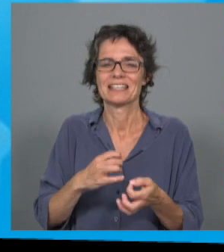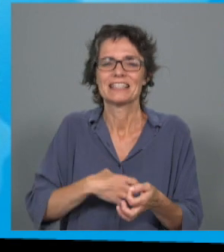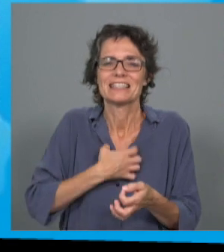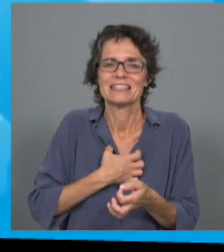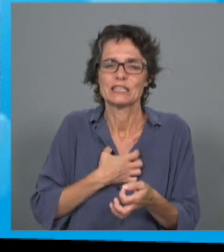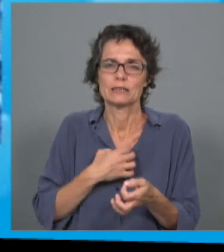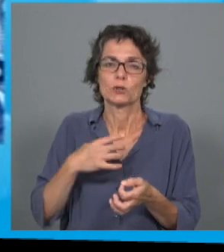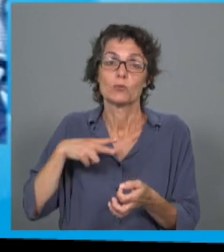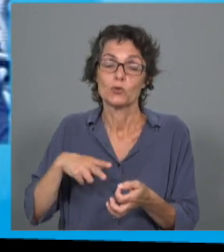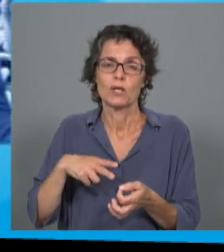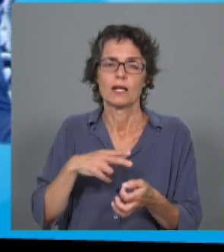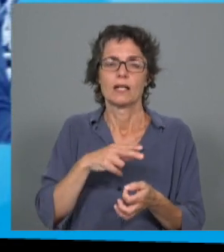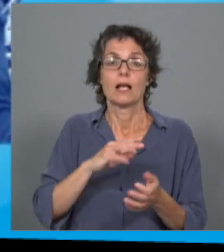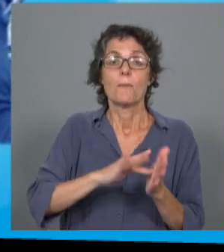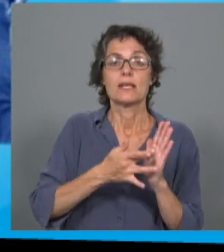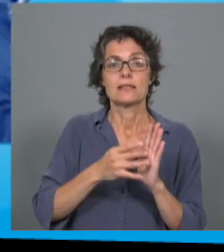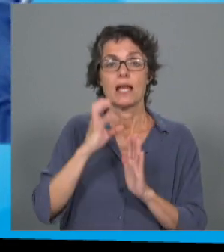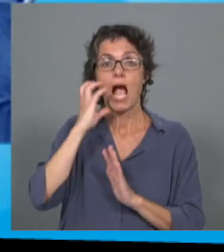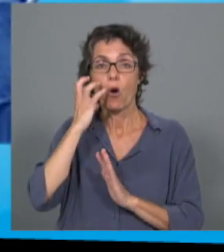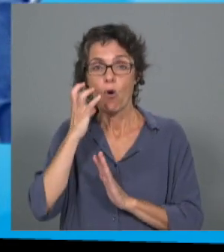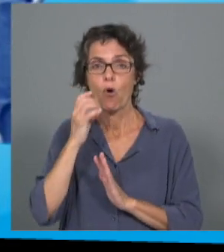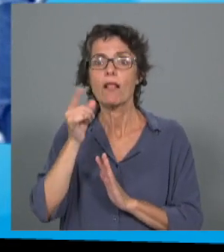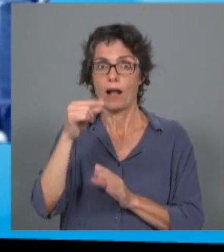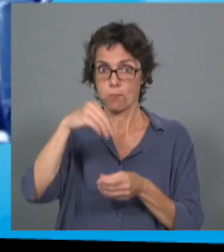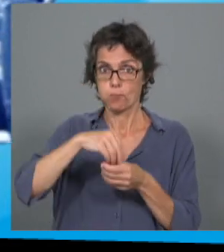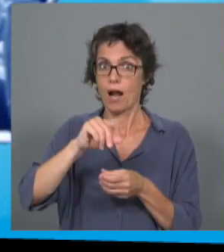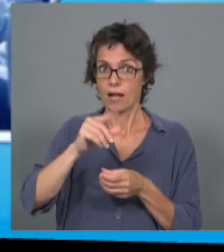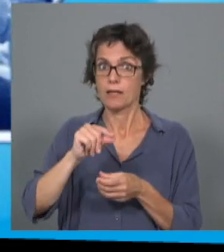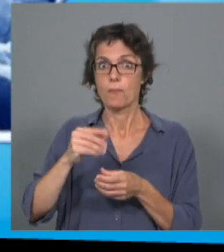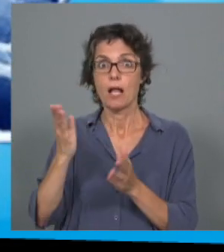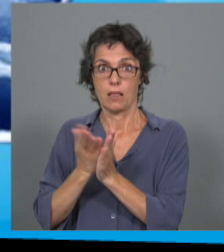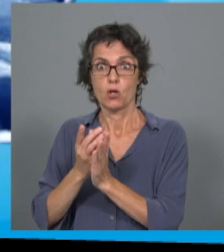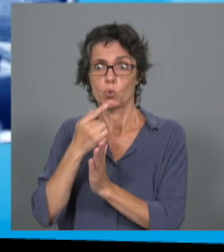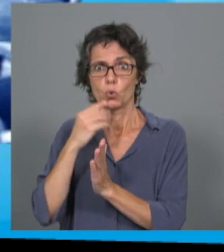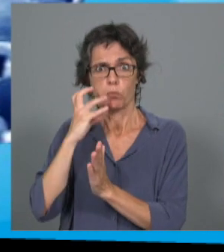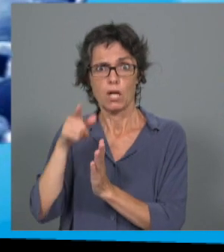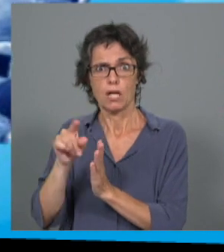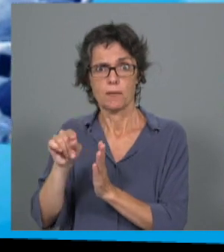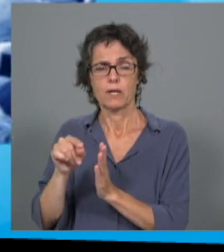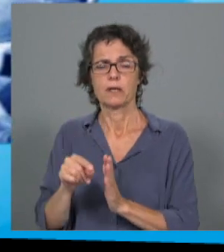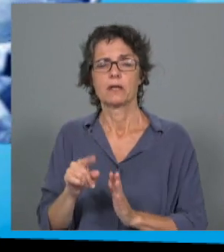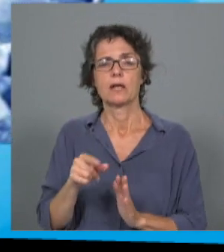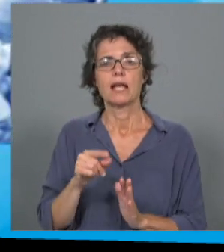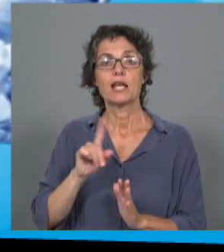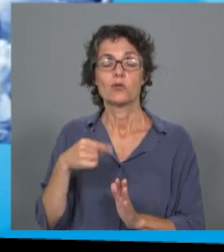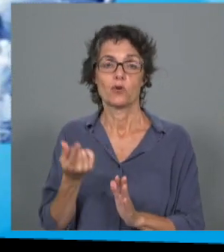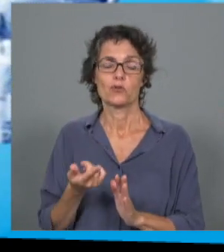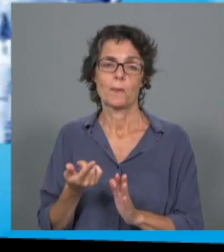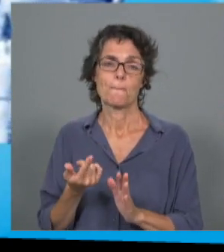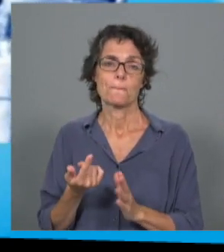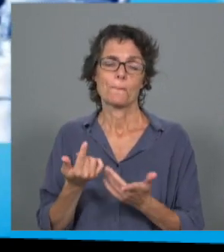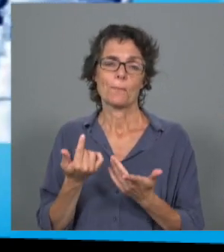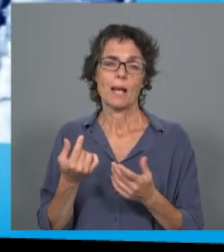Portugal, Brasil, Angola, que também temos vários angolanos no nosso colégio, e participámos na Clérigos Cup. Infelizmente,